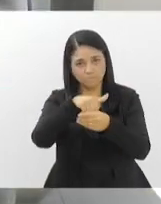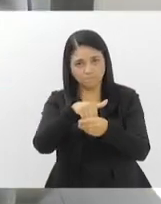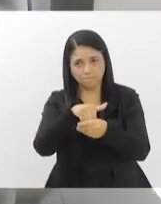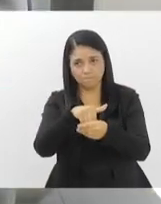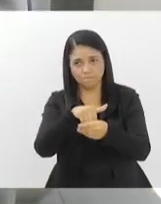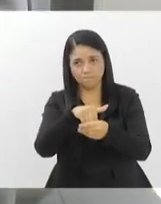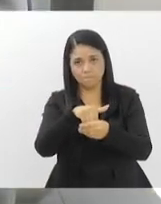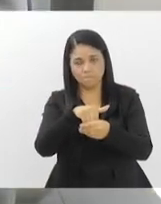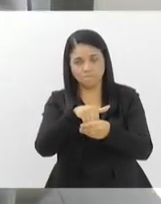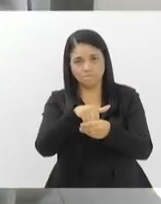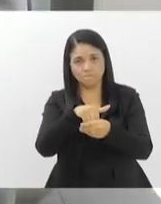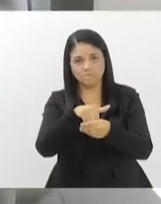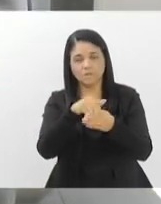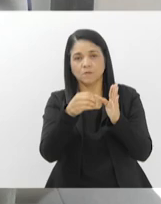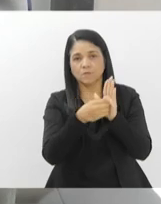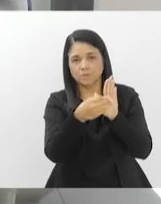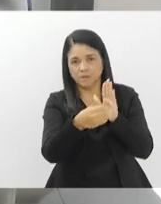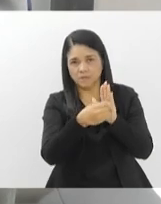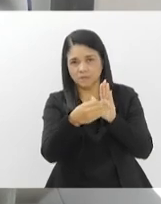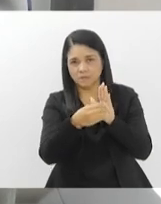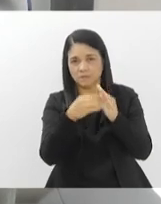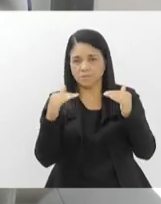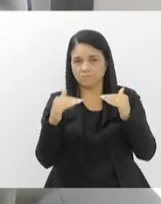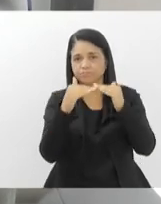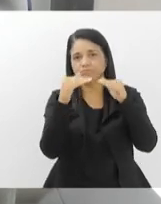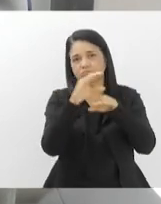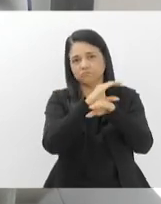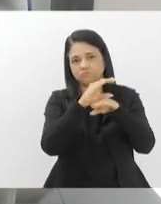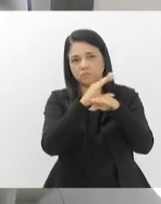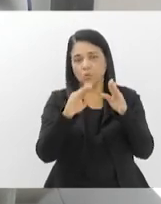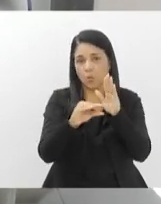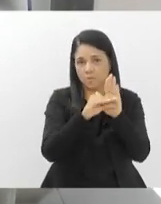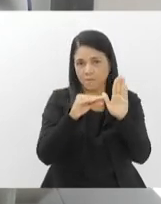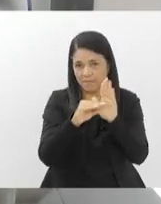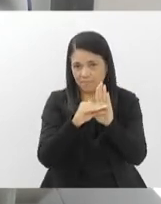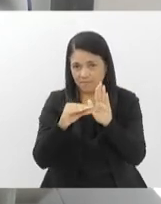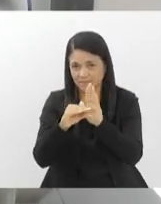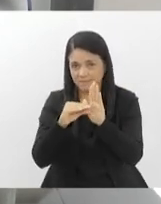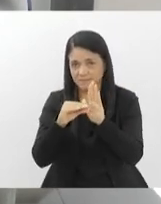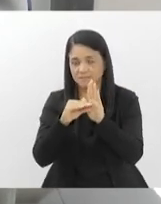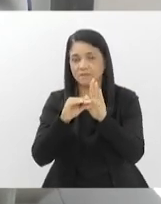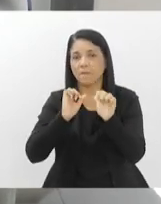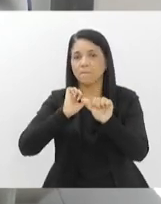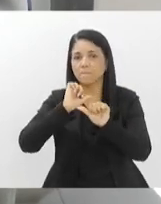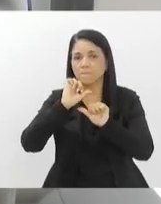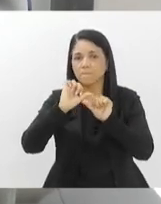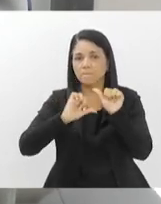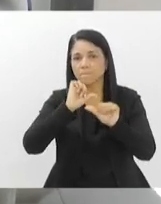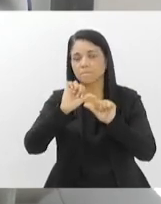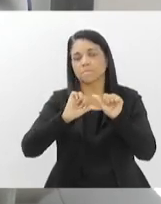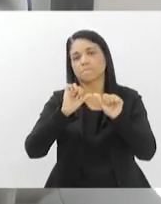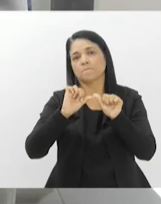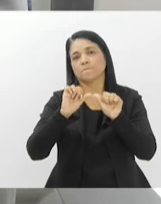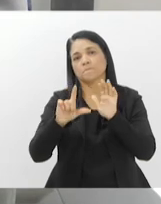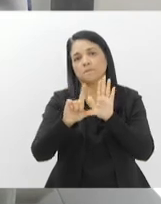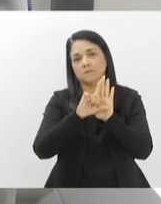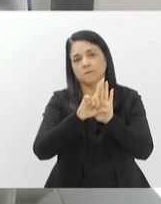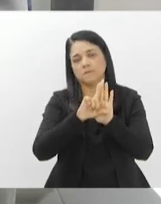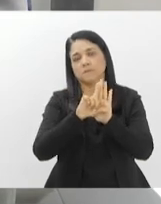o parecer pela constitucionalidade com emendas promovendo a alteração na